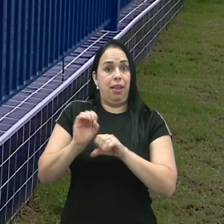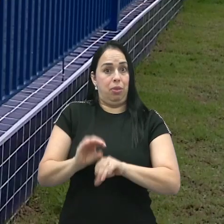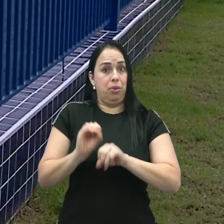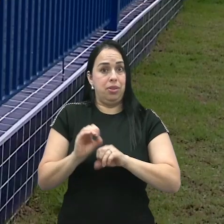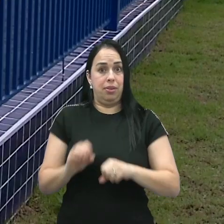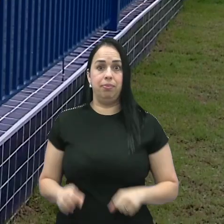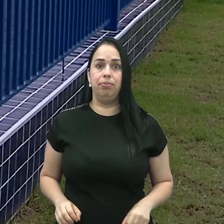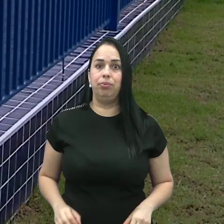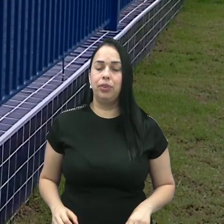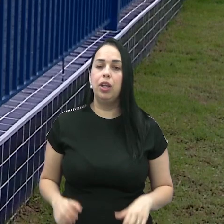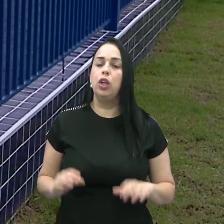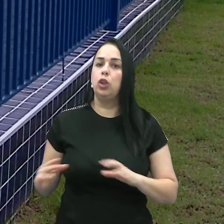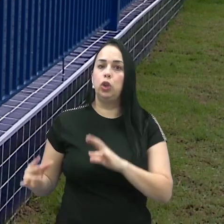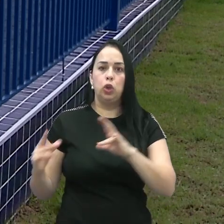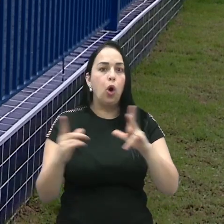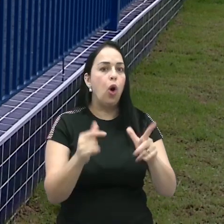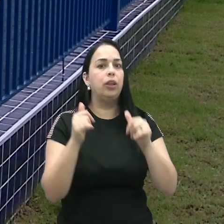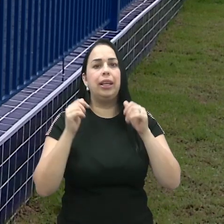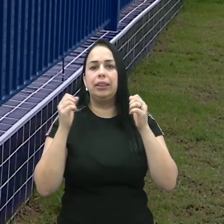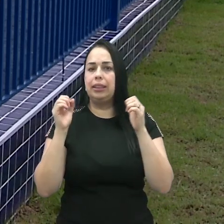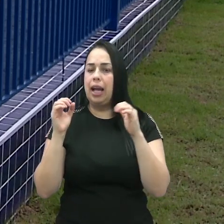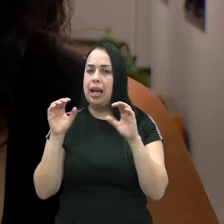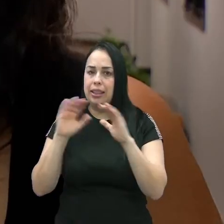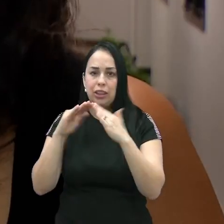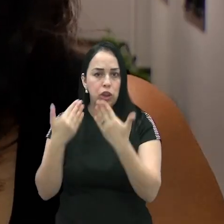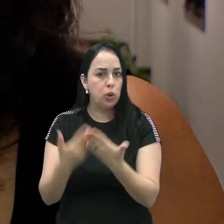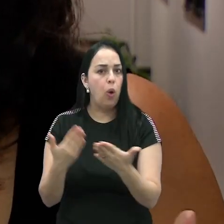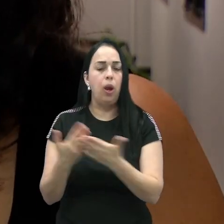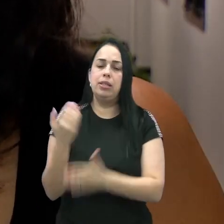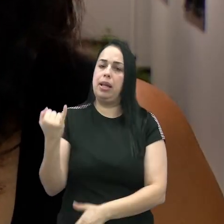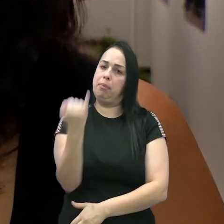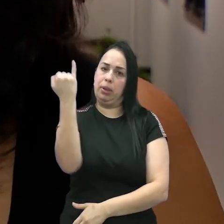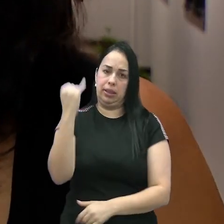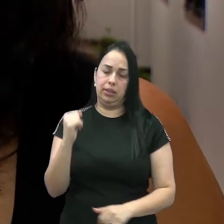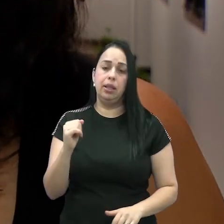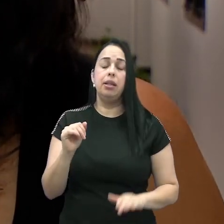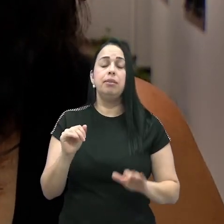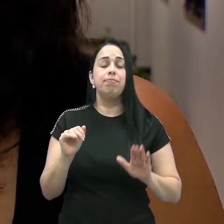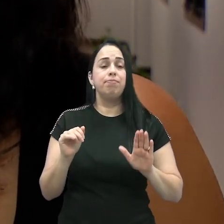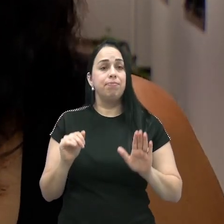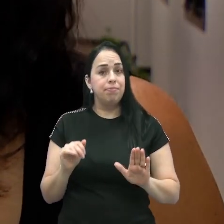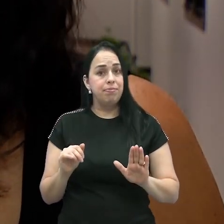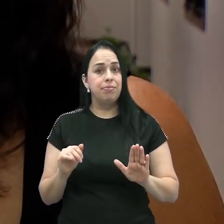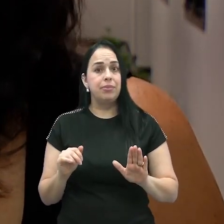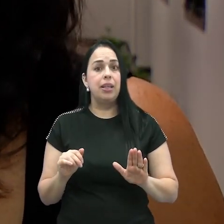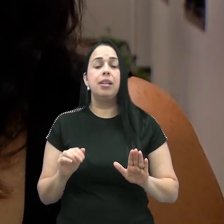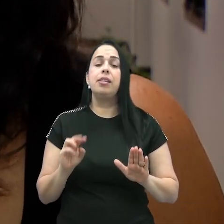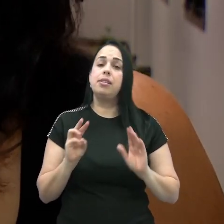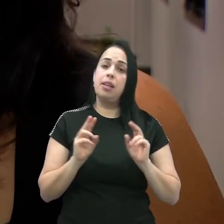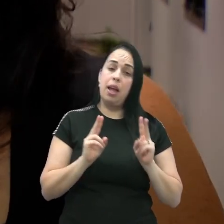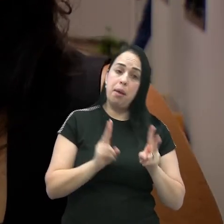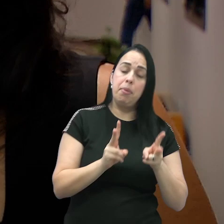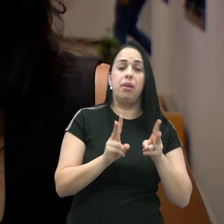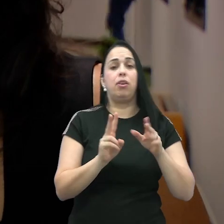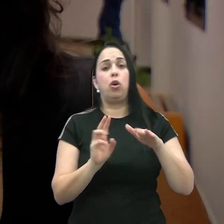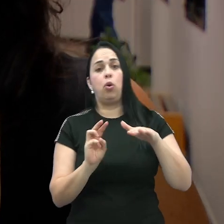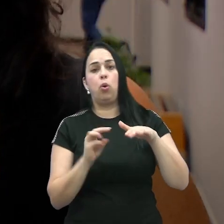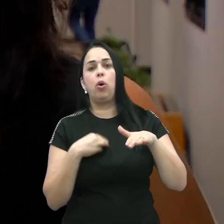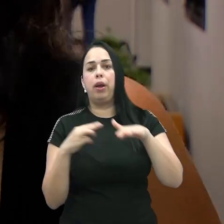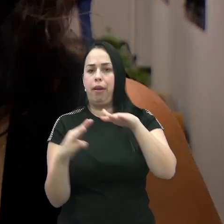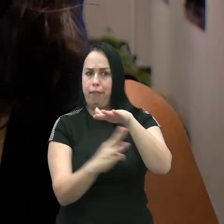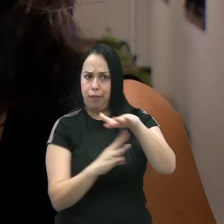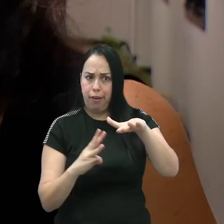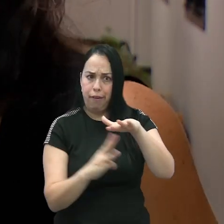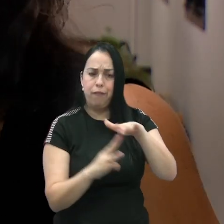e vai ser decisiva na educação dos alunos. Toda a escola é bem-vinda e importante para a cidade, mesmo